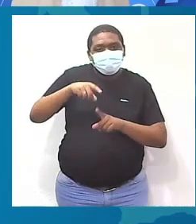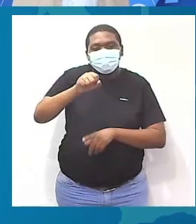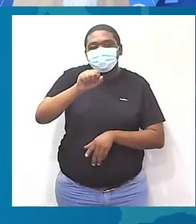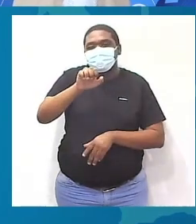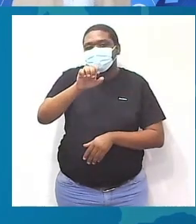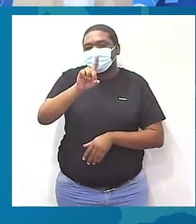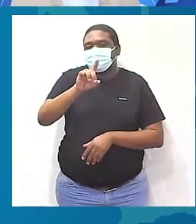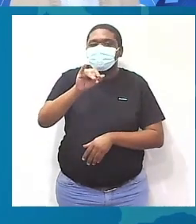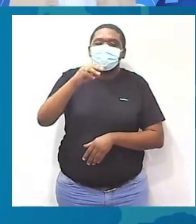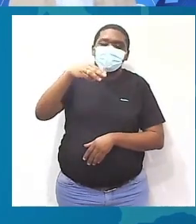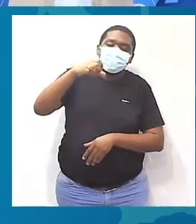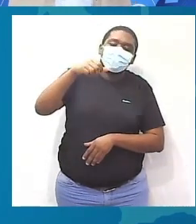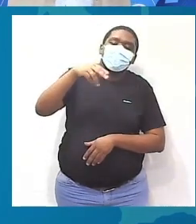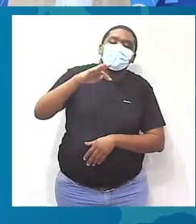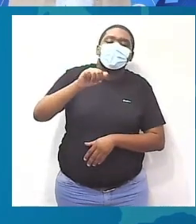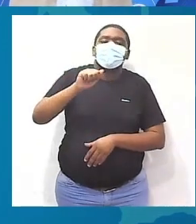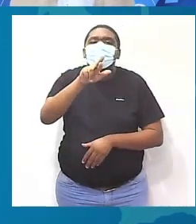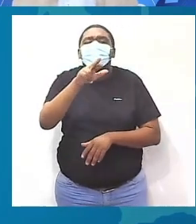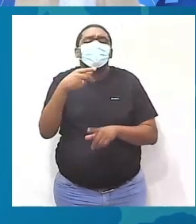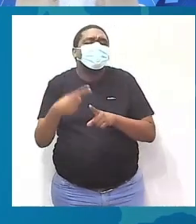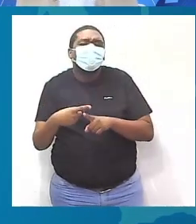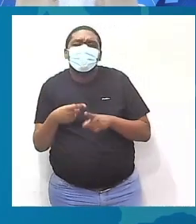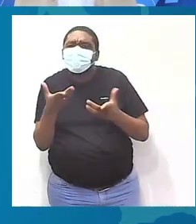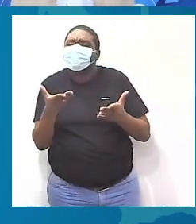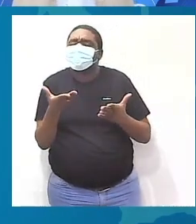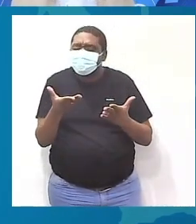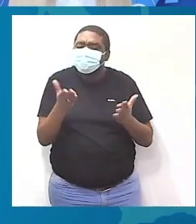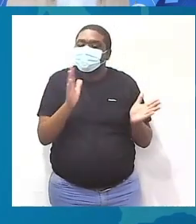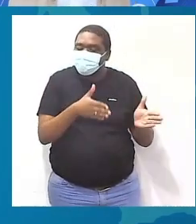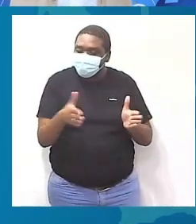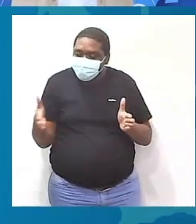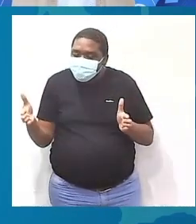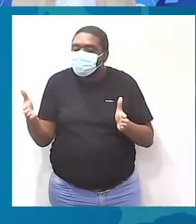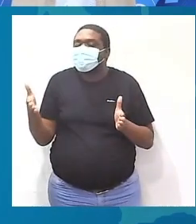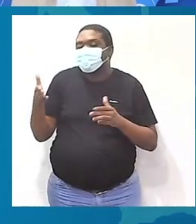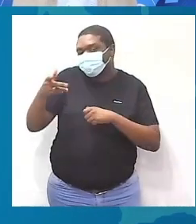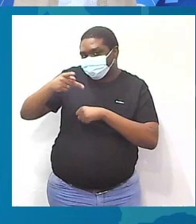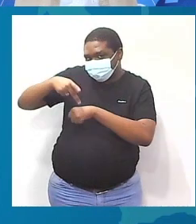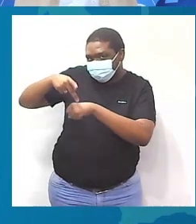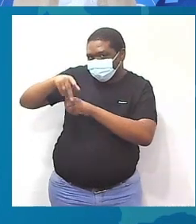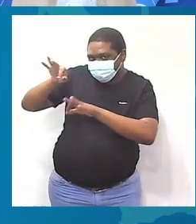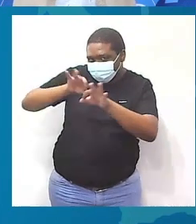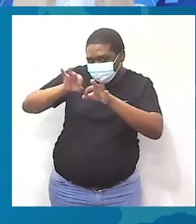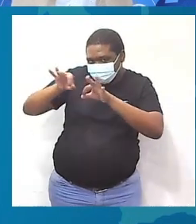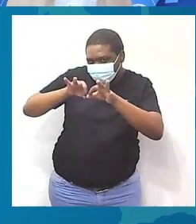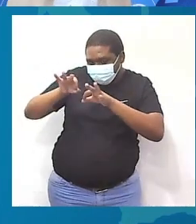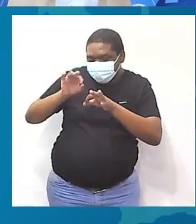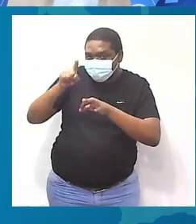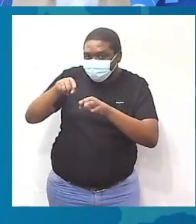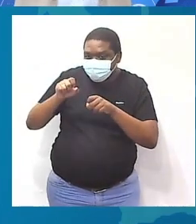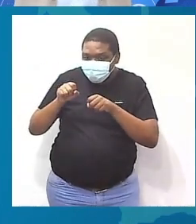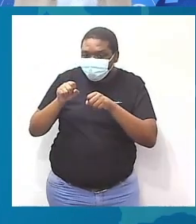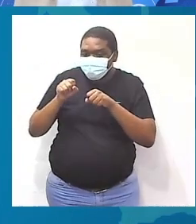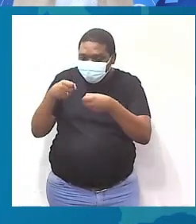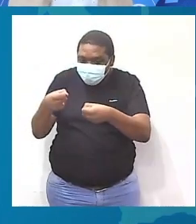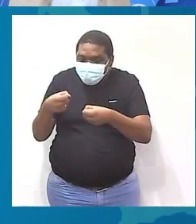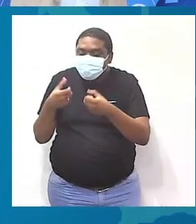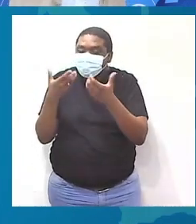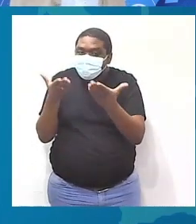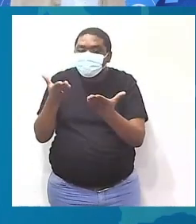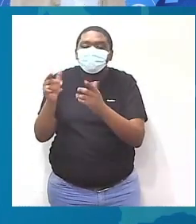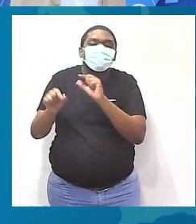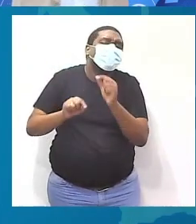Isso porque, durante o processo ali de sedimentação das rochas, que a gente chama de fossilização, o que é que